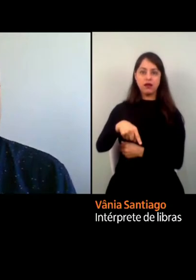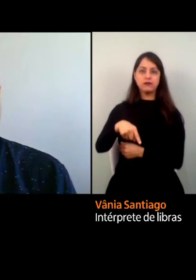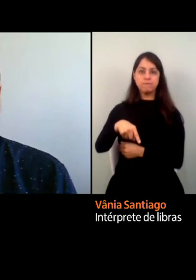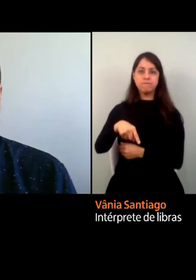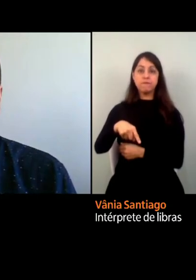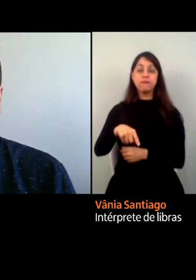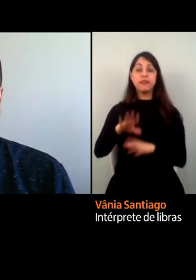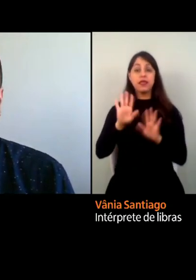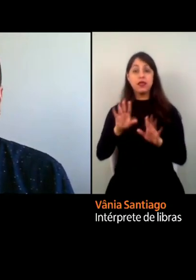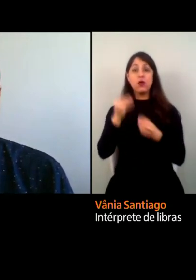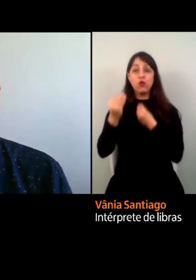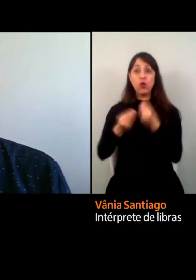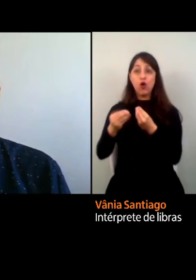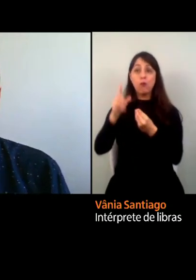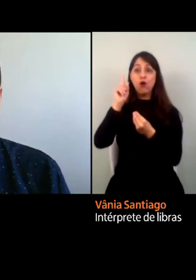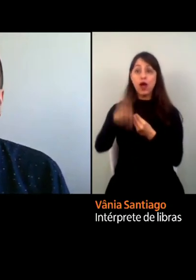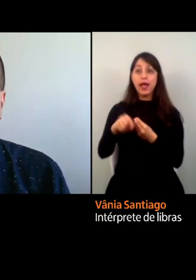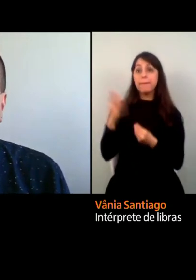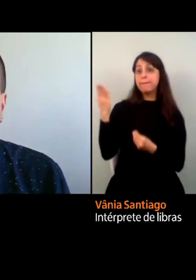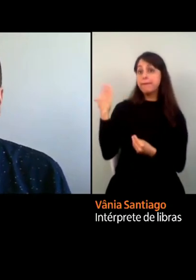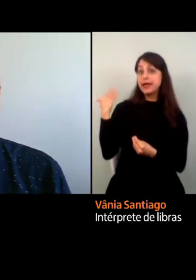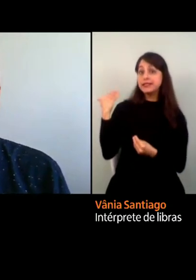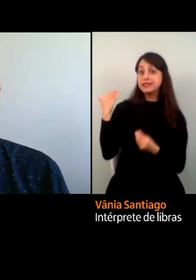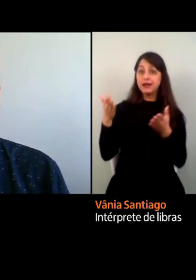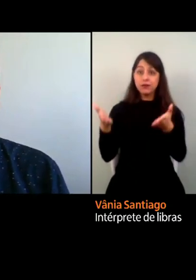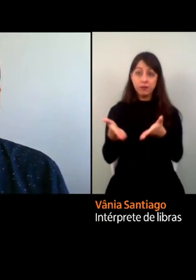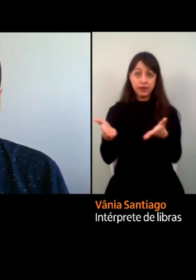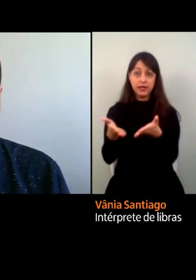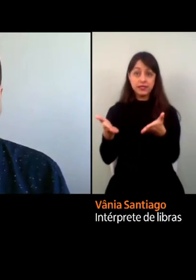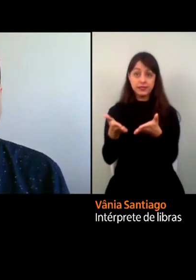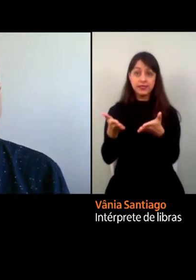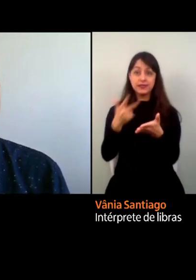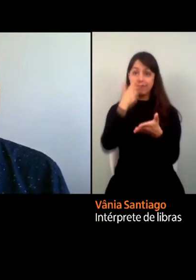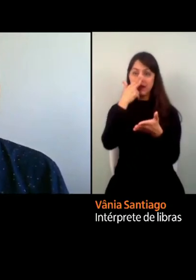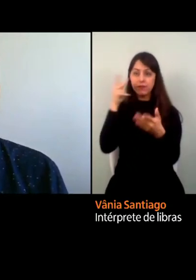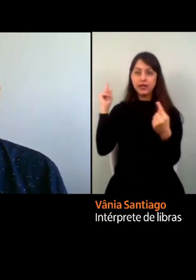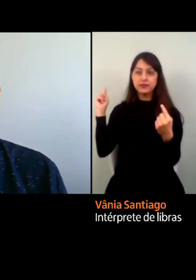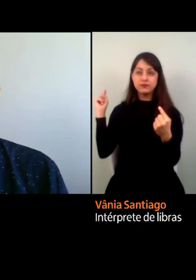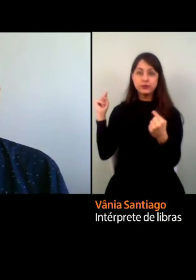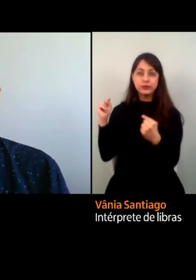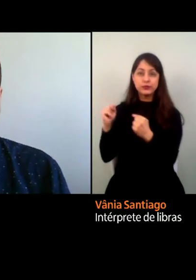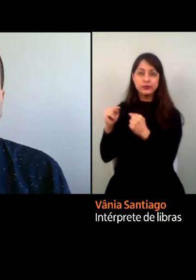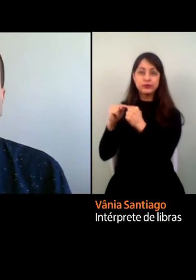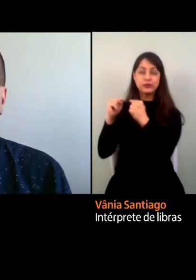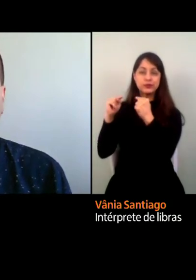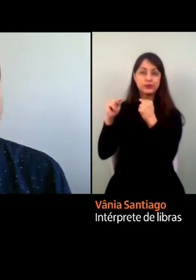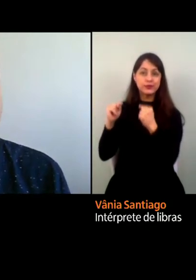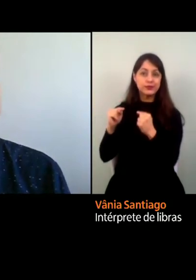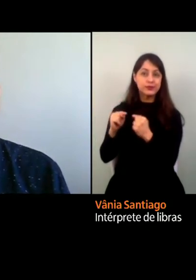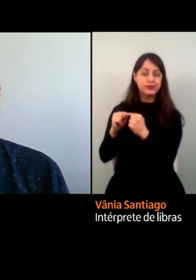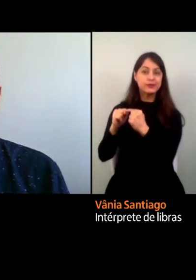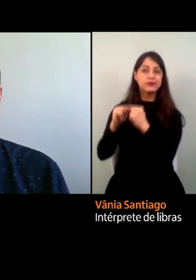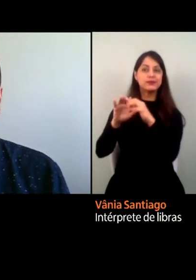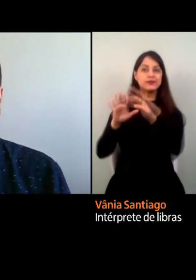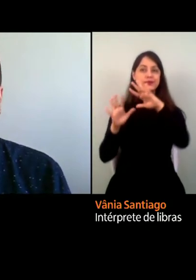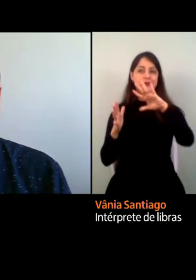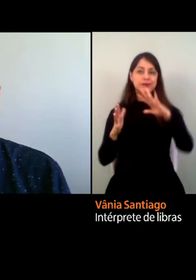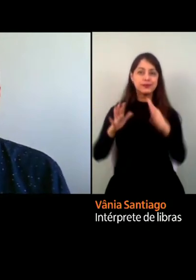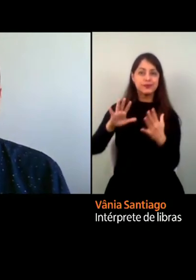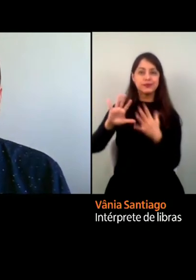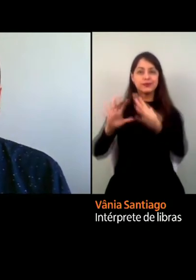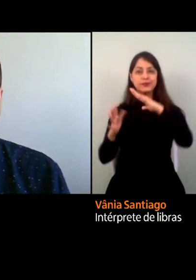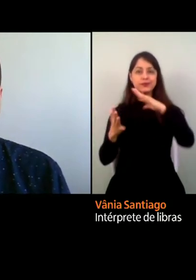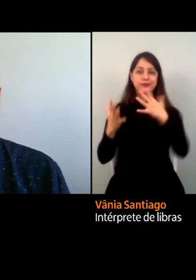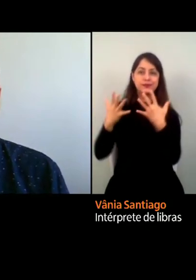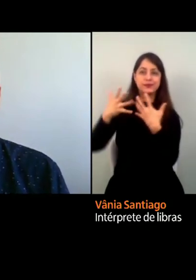o passado e o presente articulam-se em fulguração, com duas formulações de